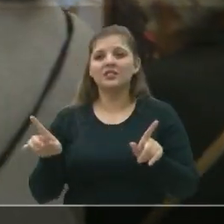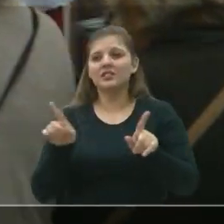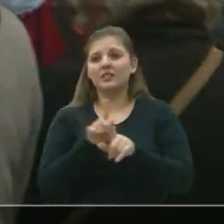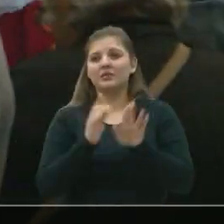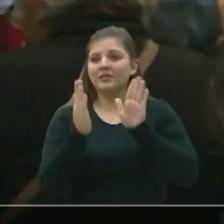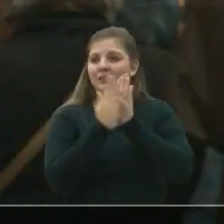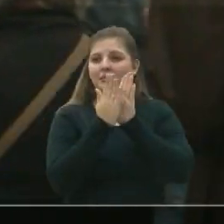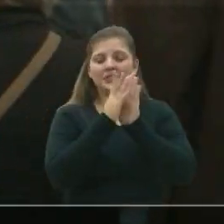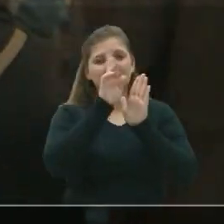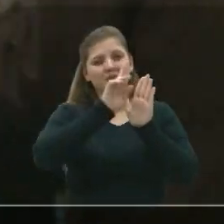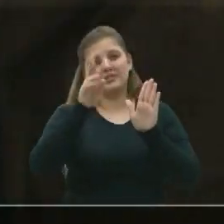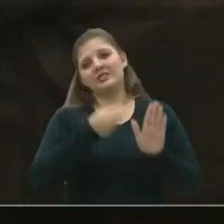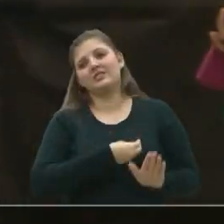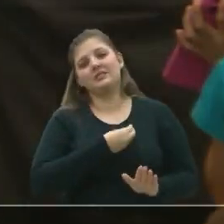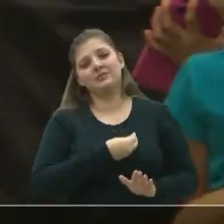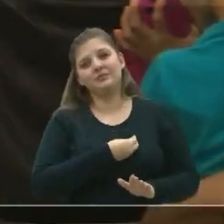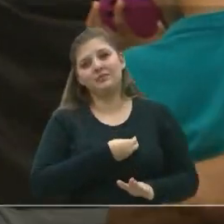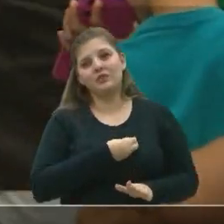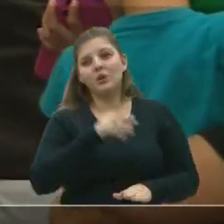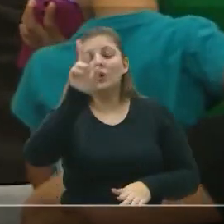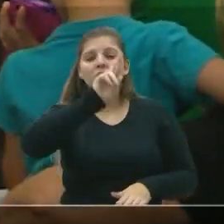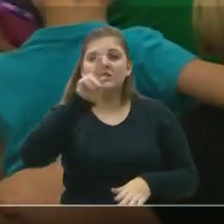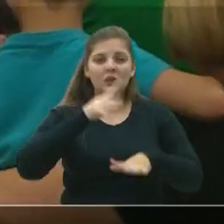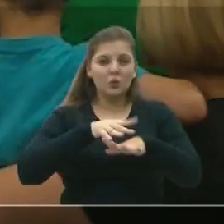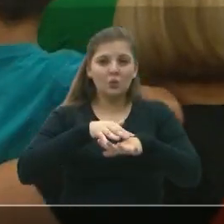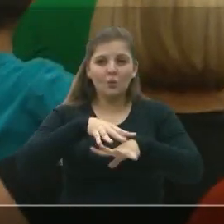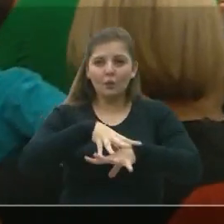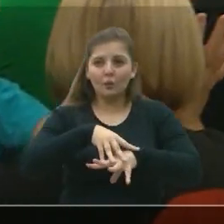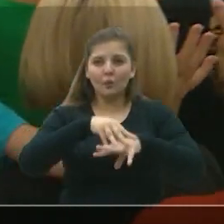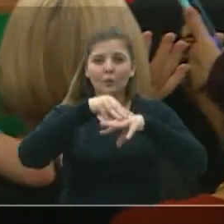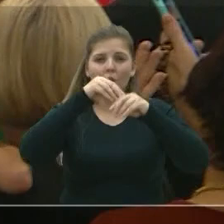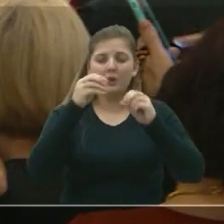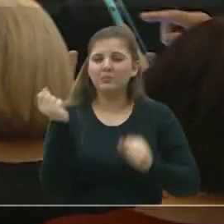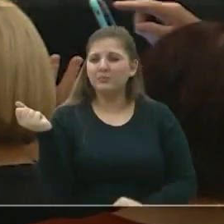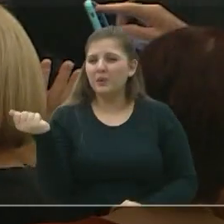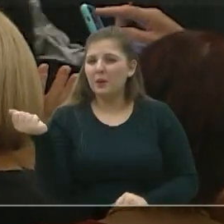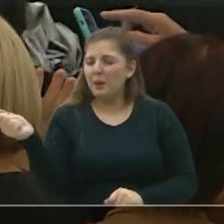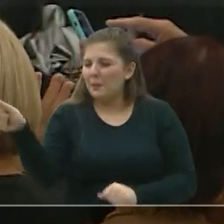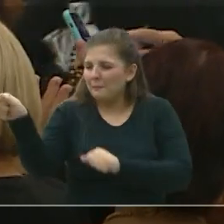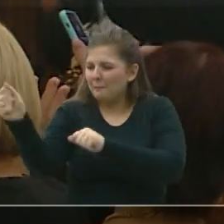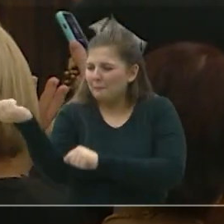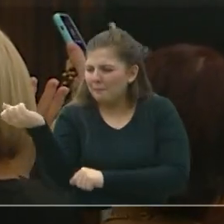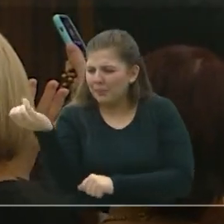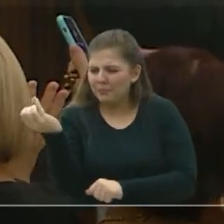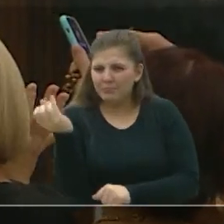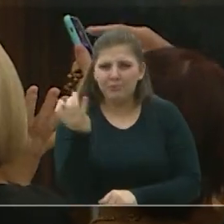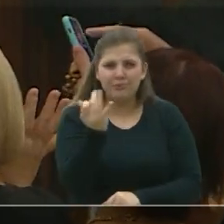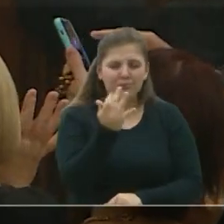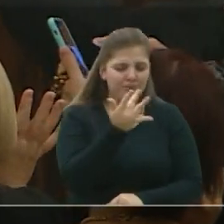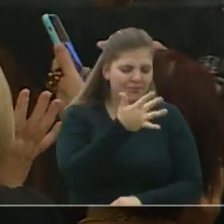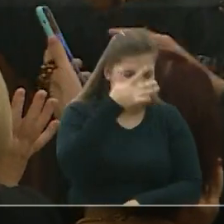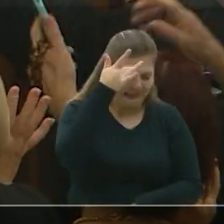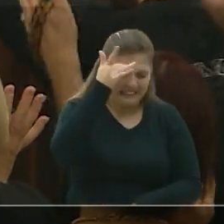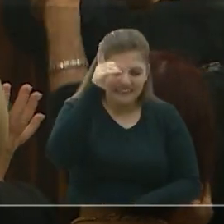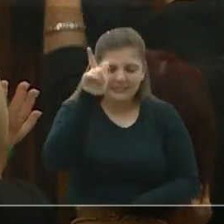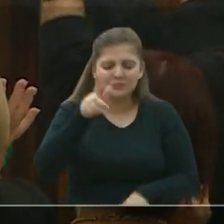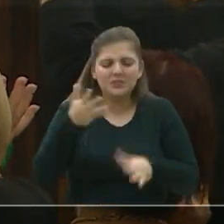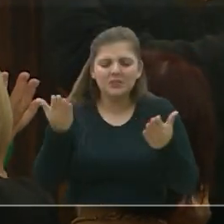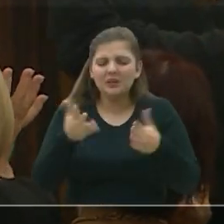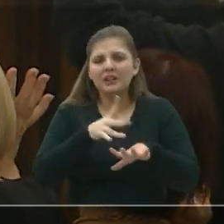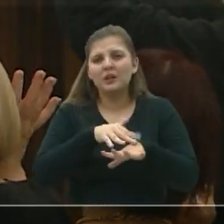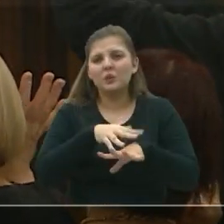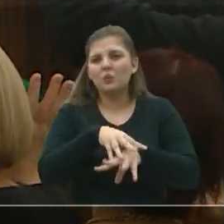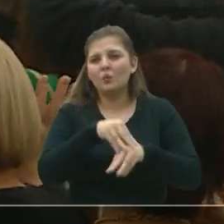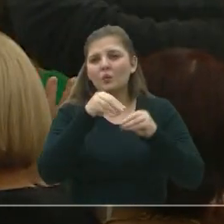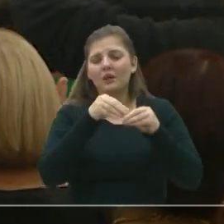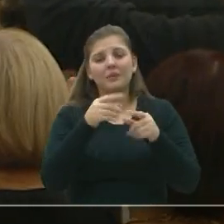Senhor. O Senhor está curando a muitos agora, porque você também não deixou